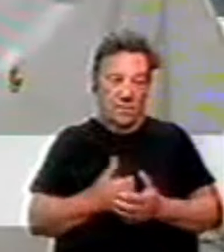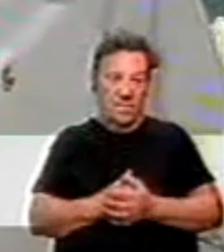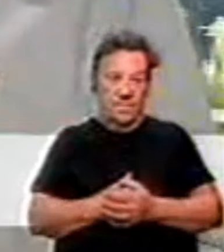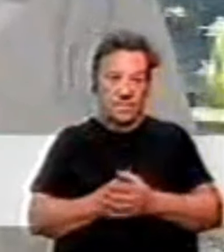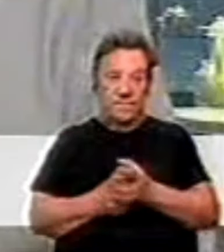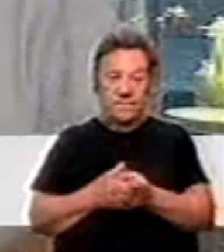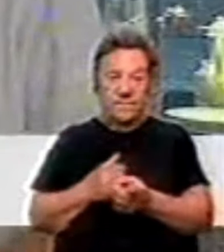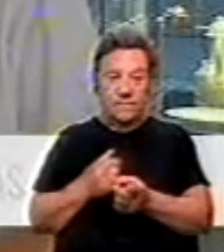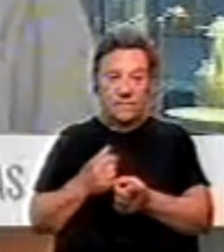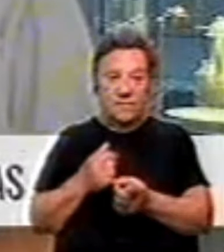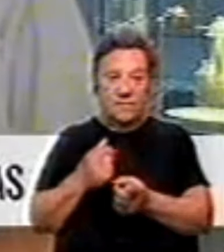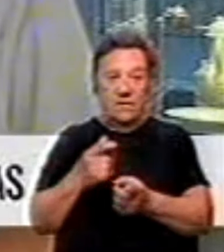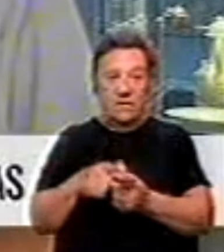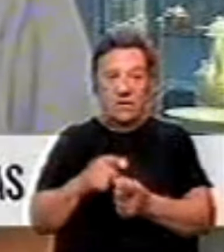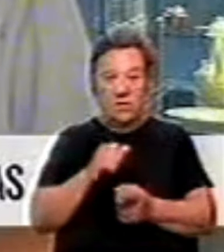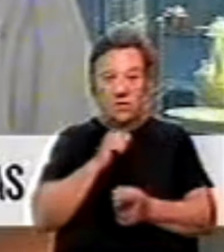e